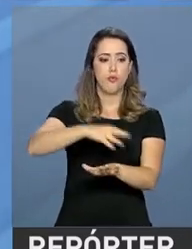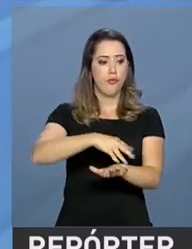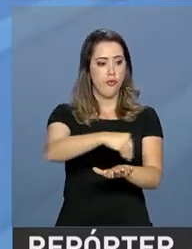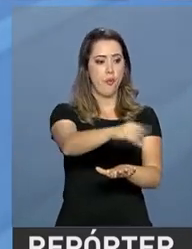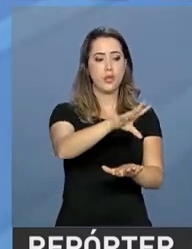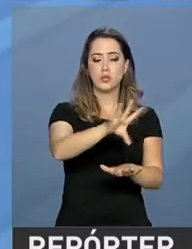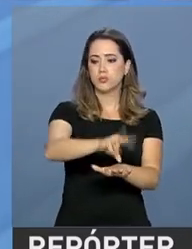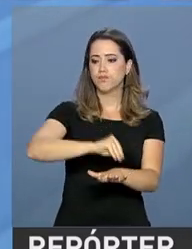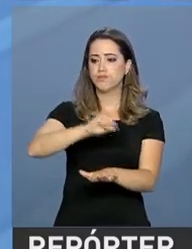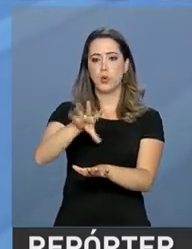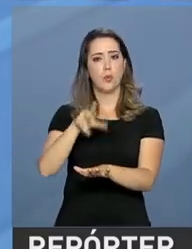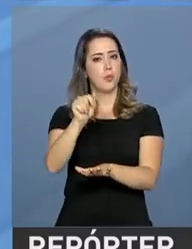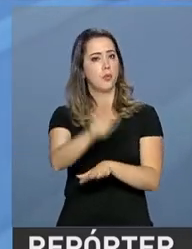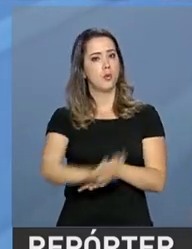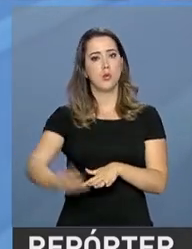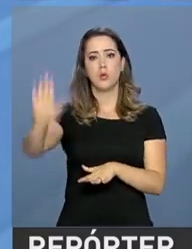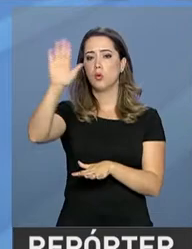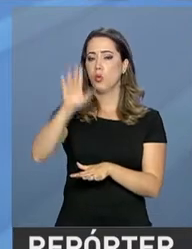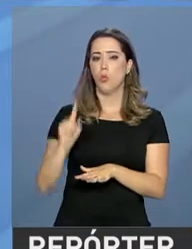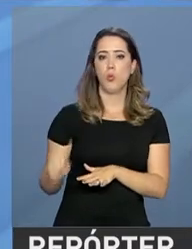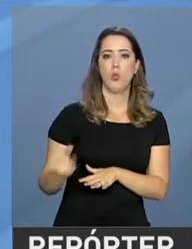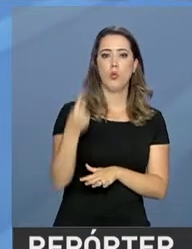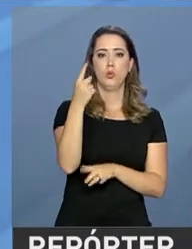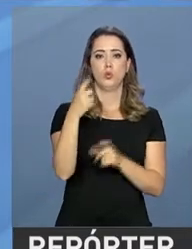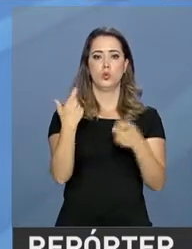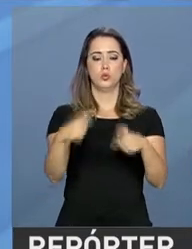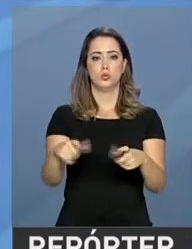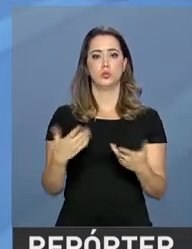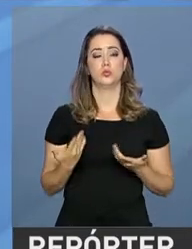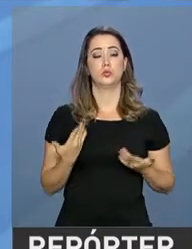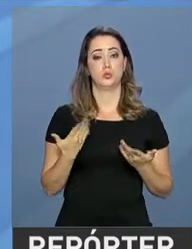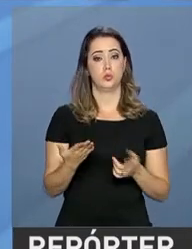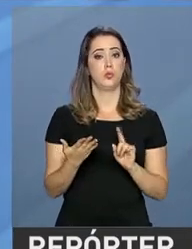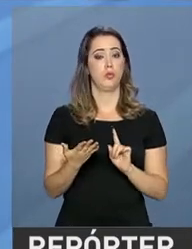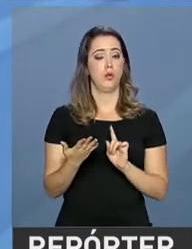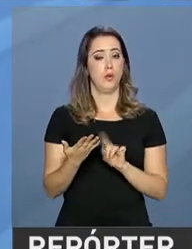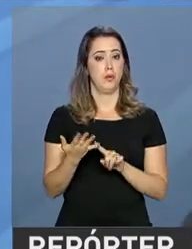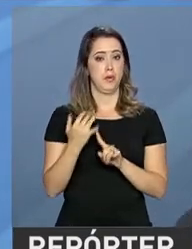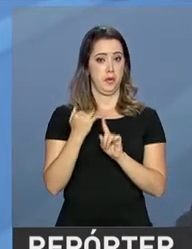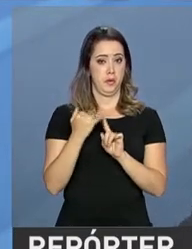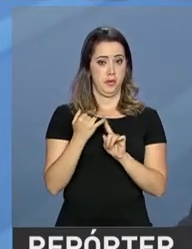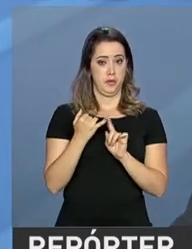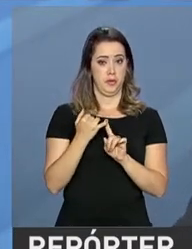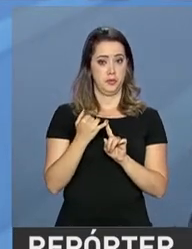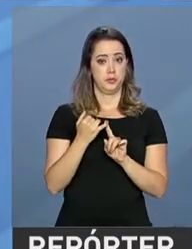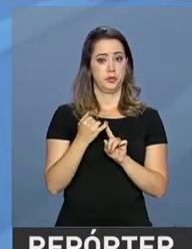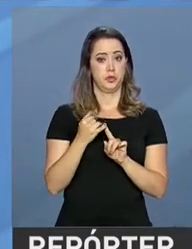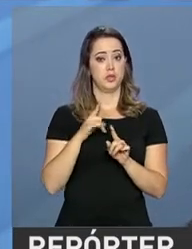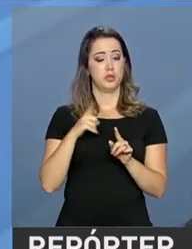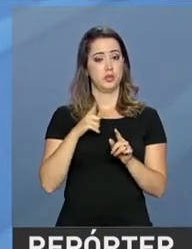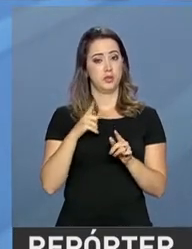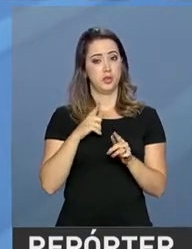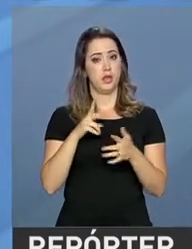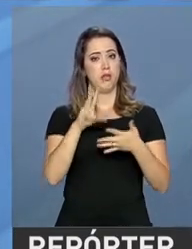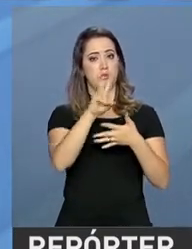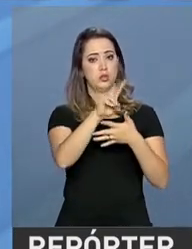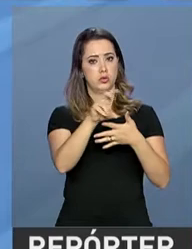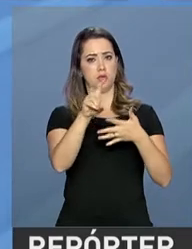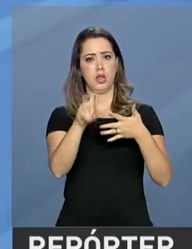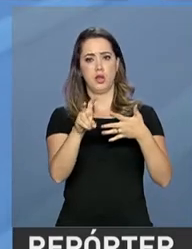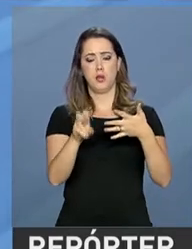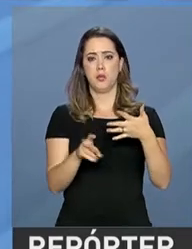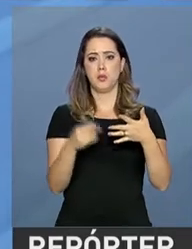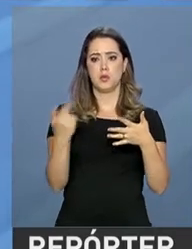data sus como tem educação com o neto criando um órgão semelhante pela primeira vez nós vamos ter conceitos e registros que